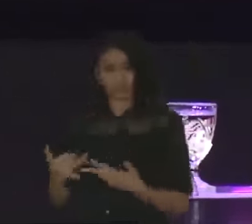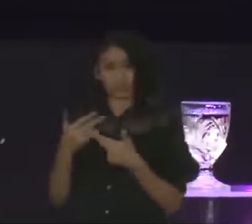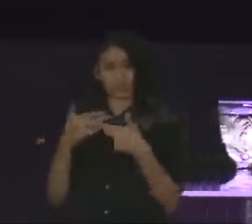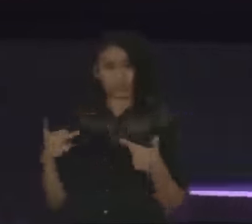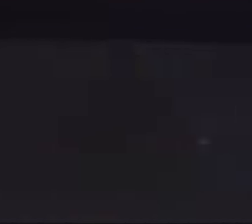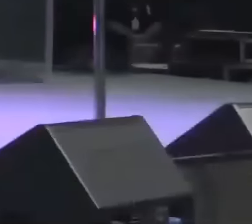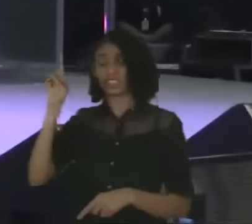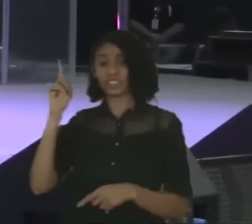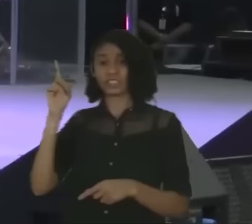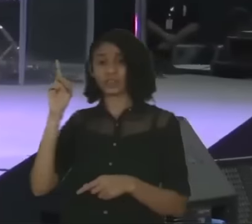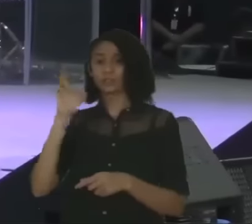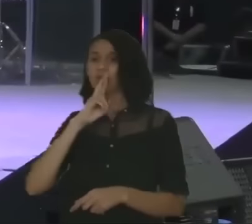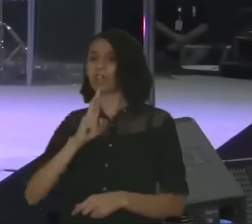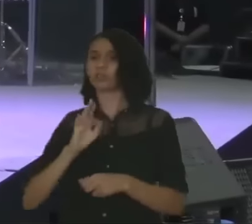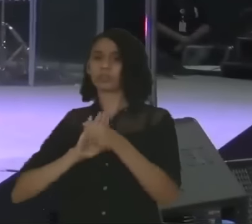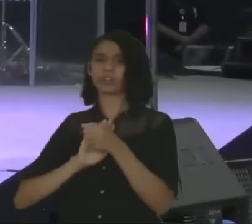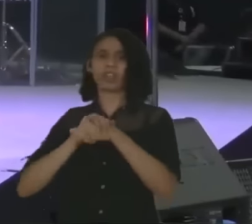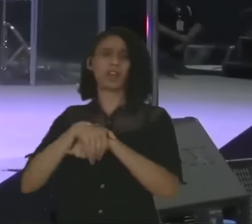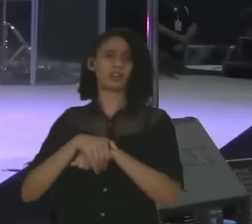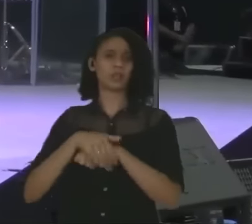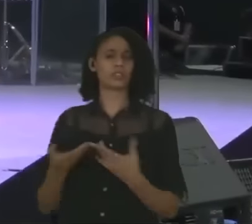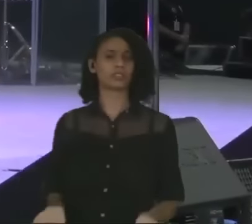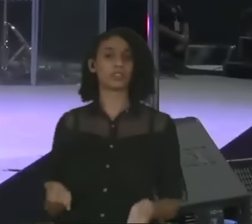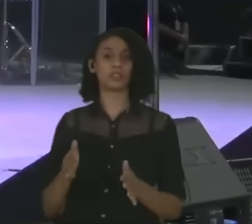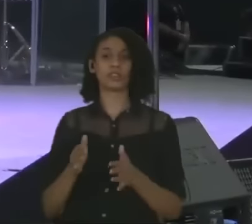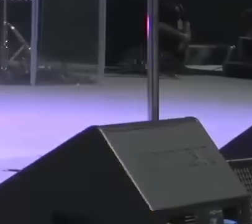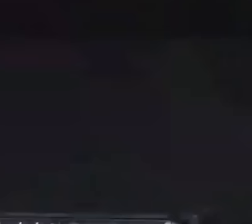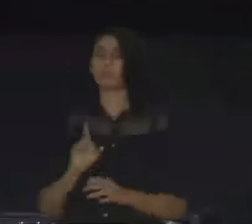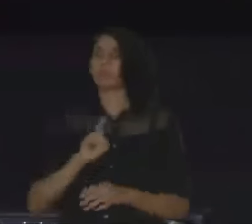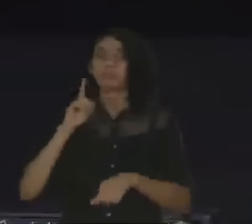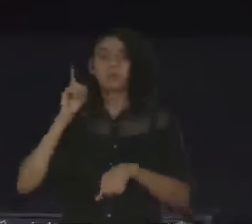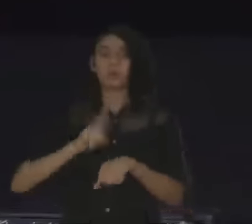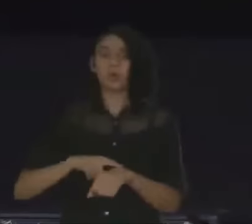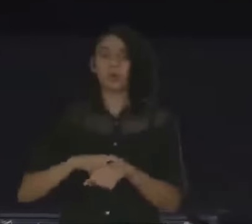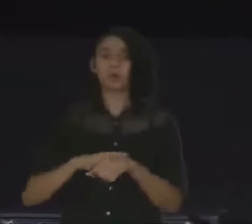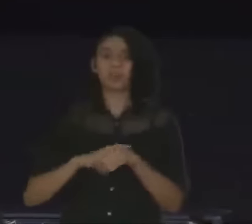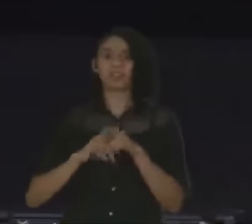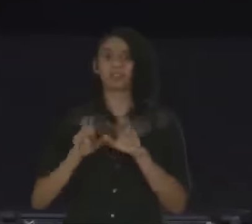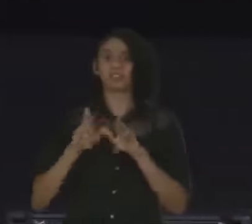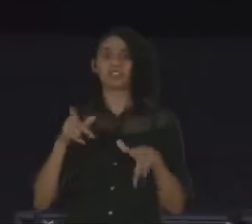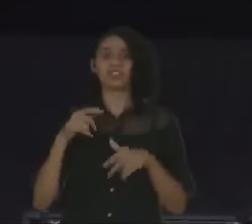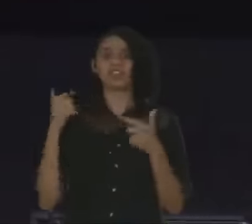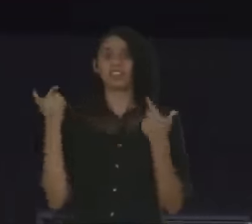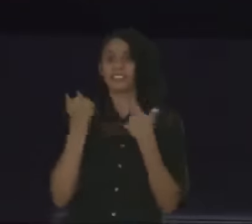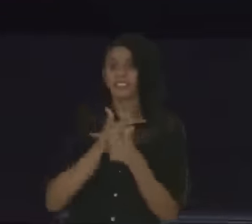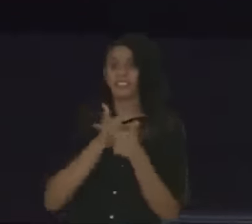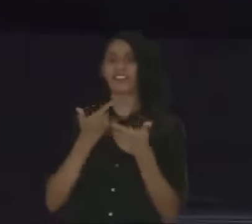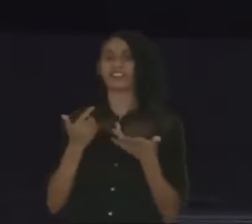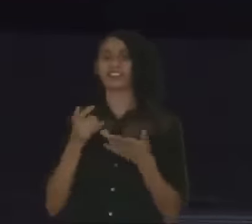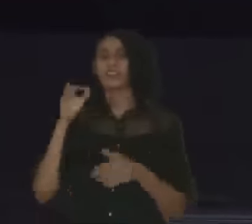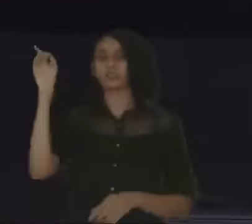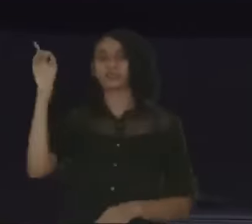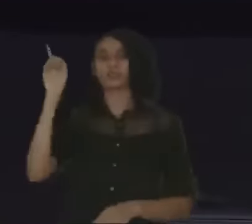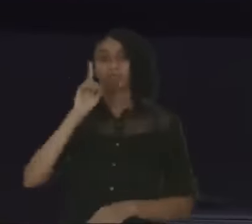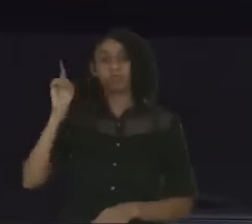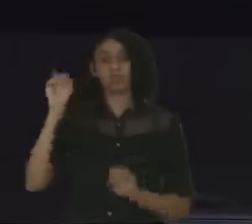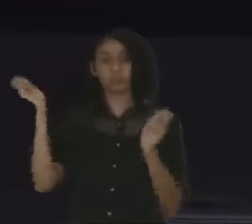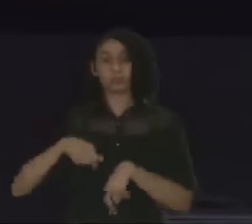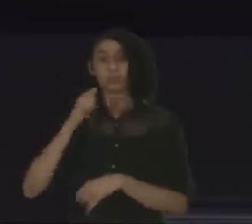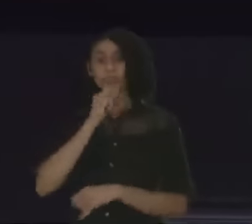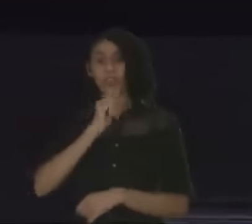ele só vai te responder à noite no momento mais inesperado mas irônico ou engraçado possível Deus pode te responder